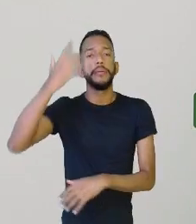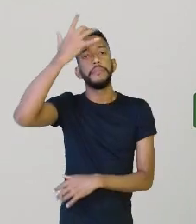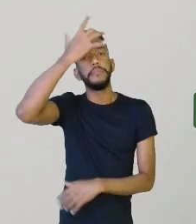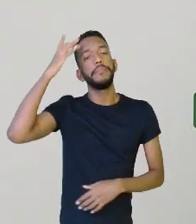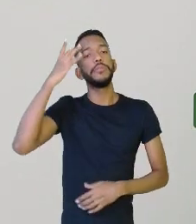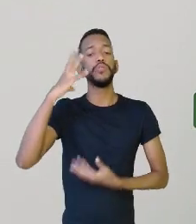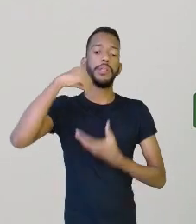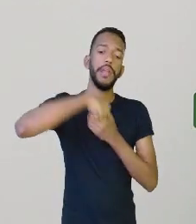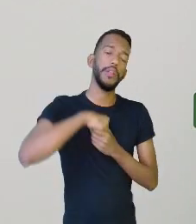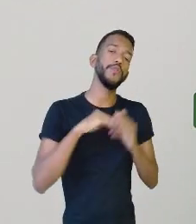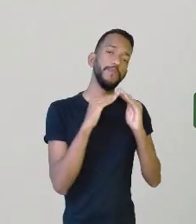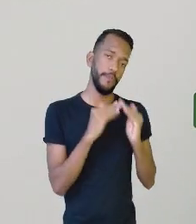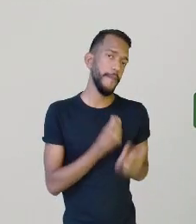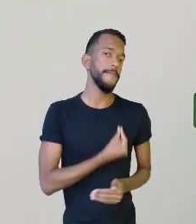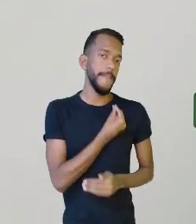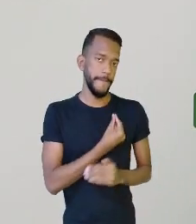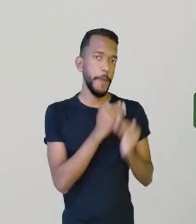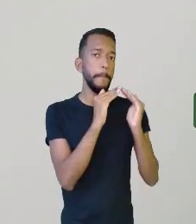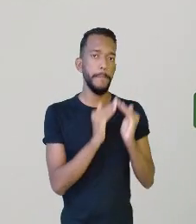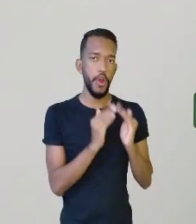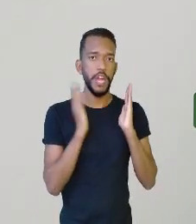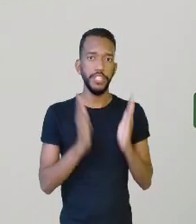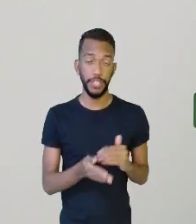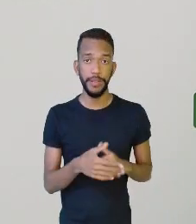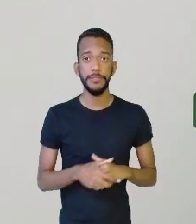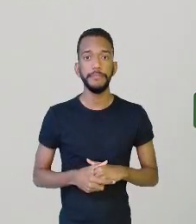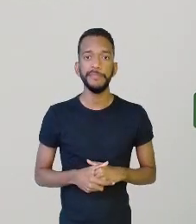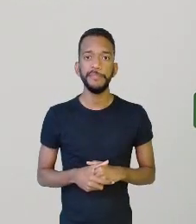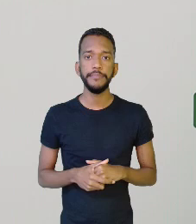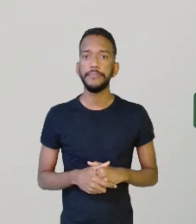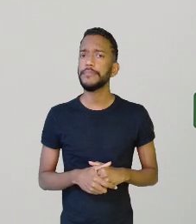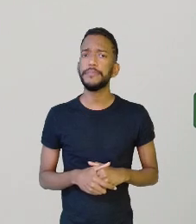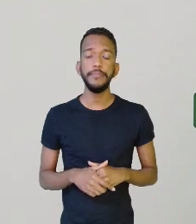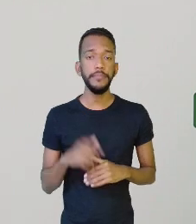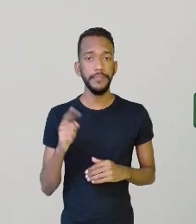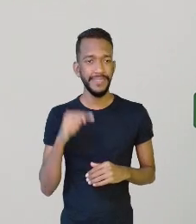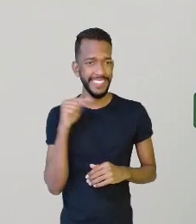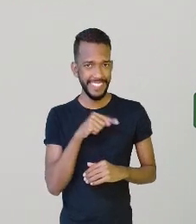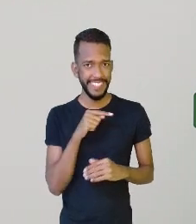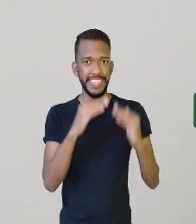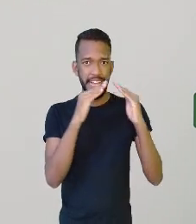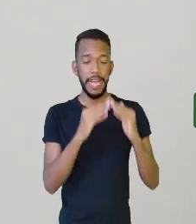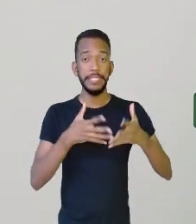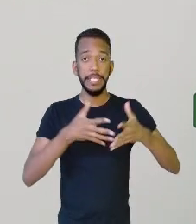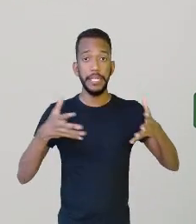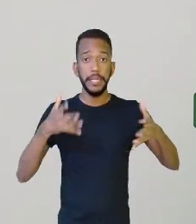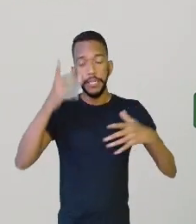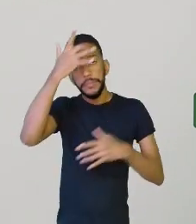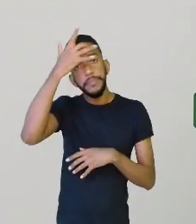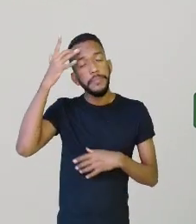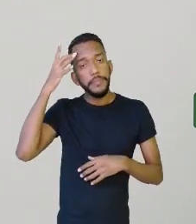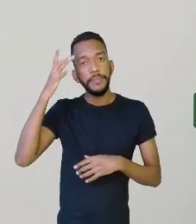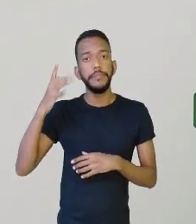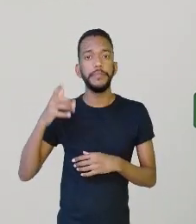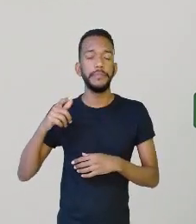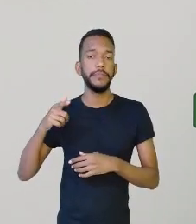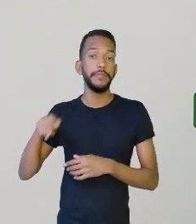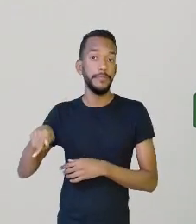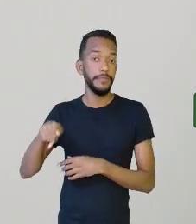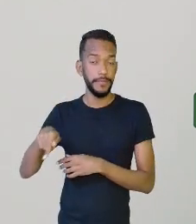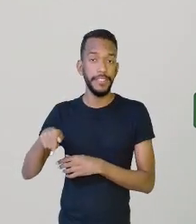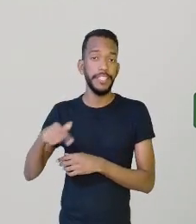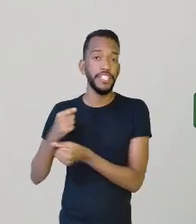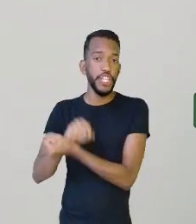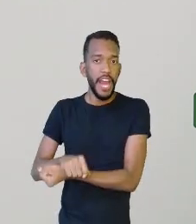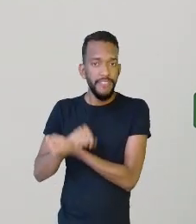engenho, eram lá onde eles moravam. E era para Casa Grande que os povos escravizados trabalhavam,